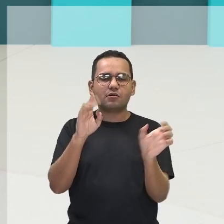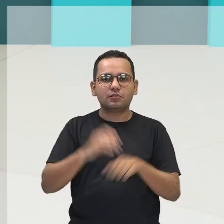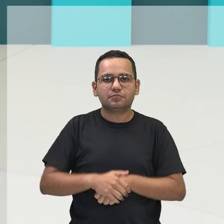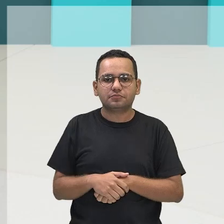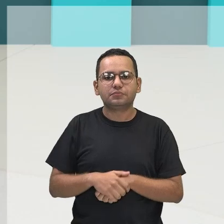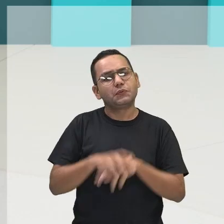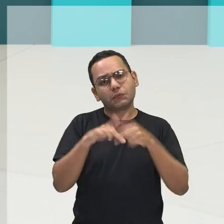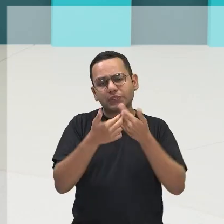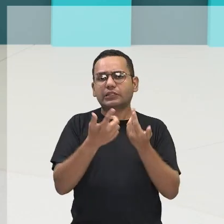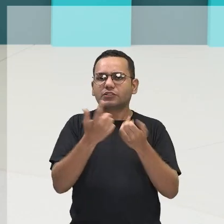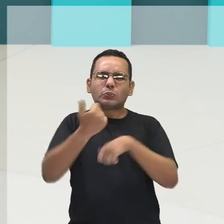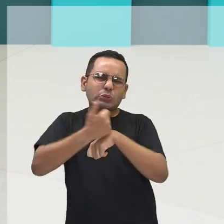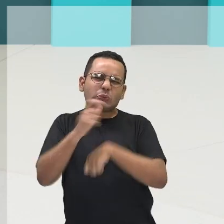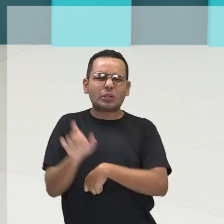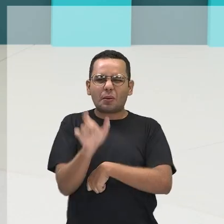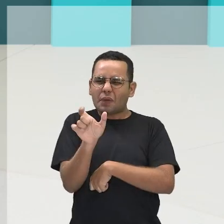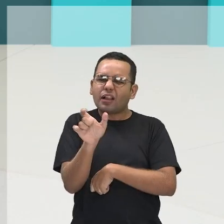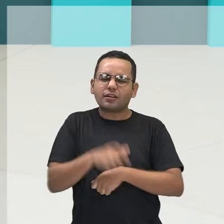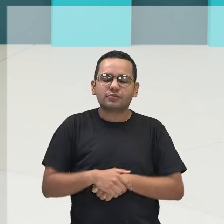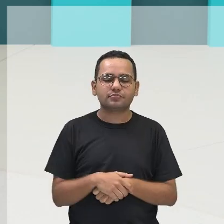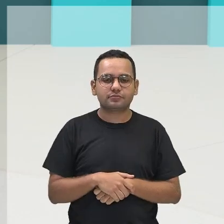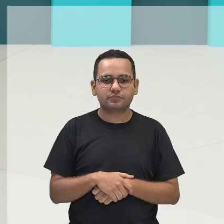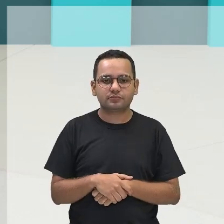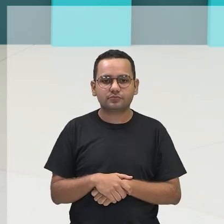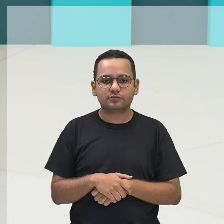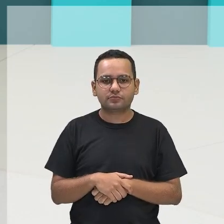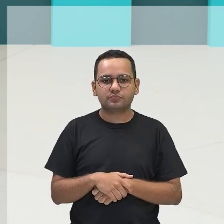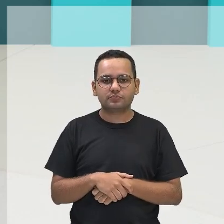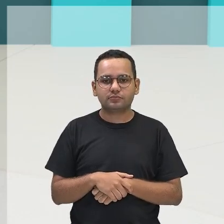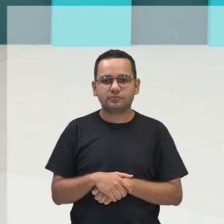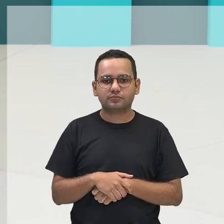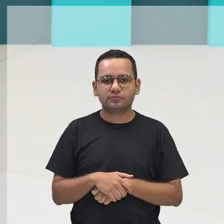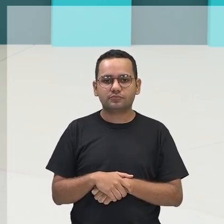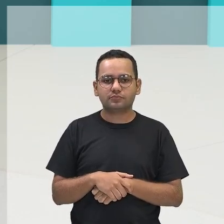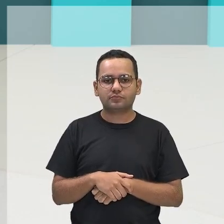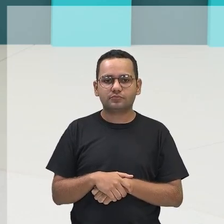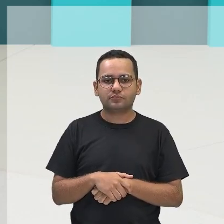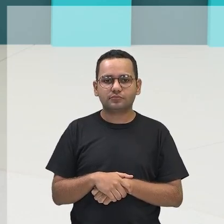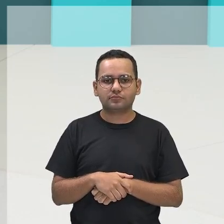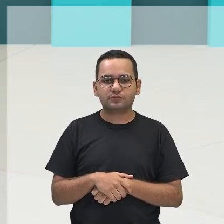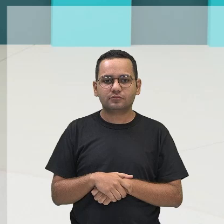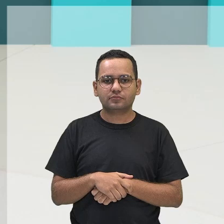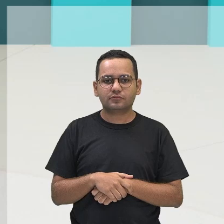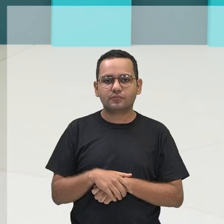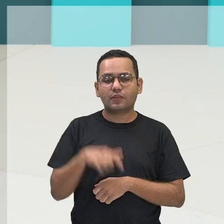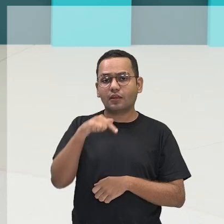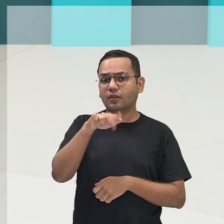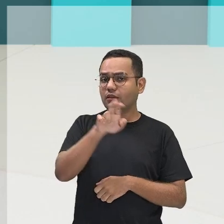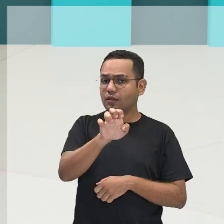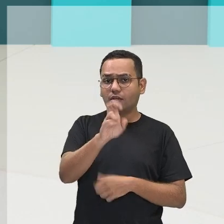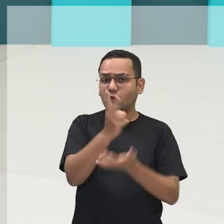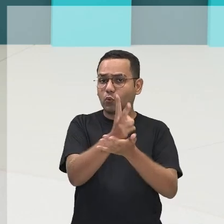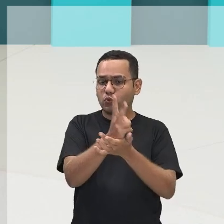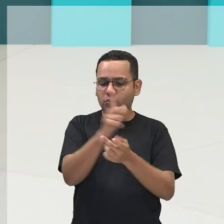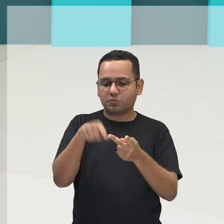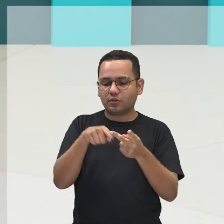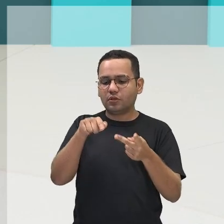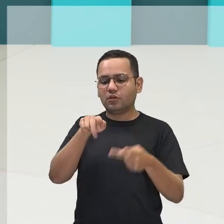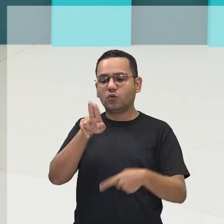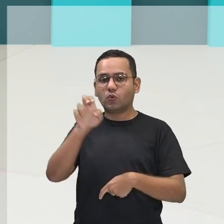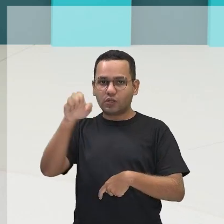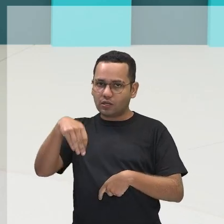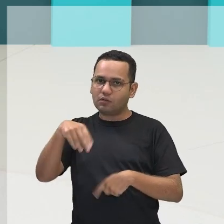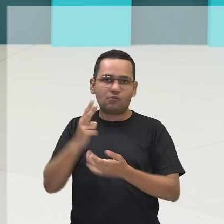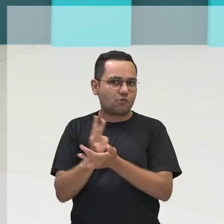antecedente. Perceba que o que continua sendo o que, e perceba que o quem continua sendo o quem, eles não foram para o